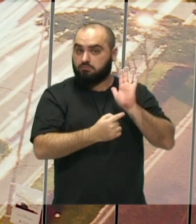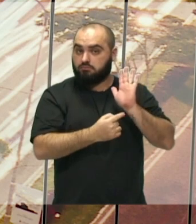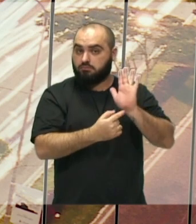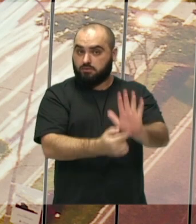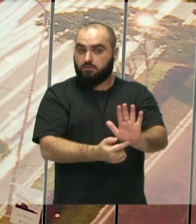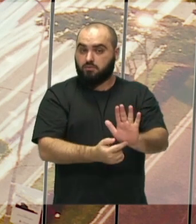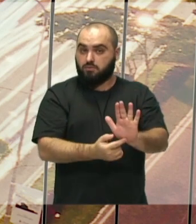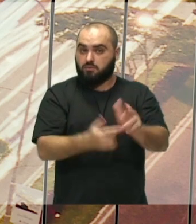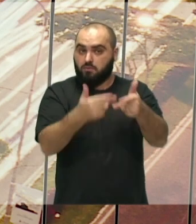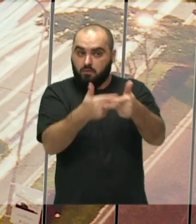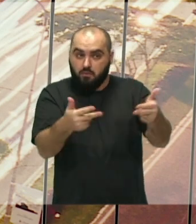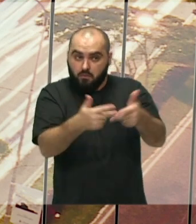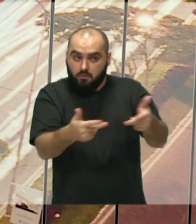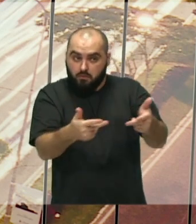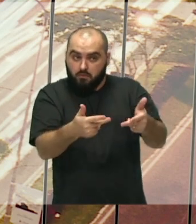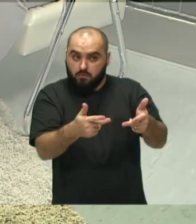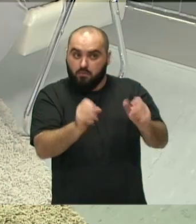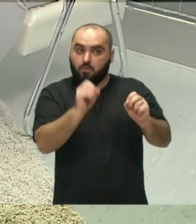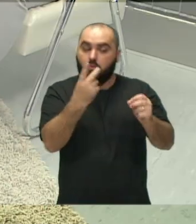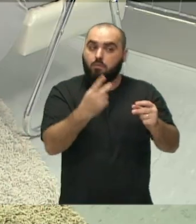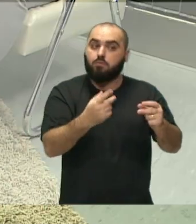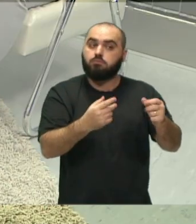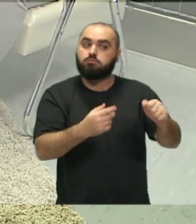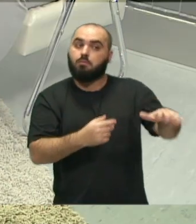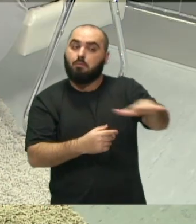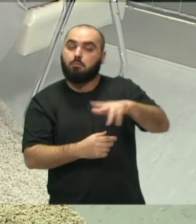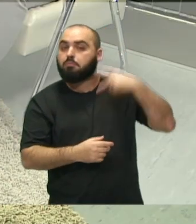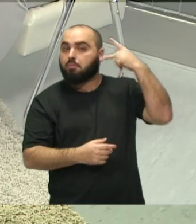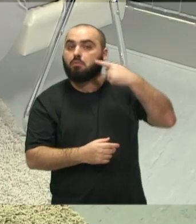fatos suficientes ou não há ambiente político assim para